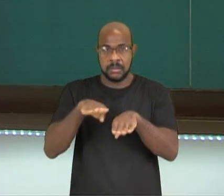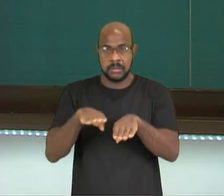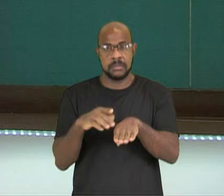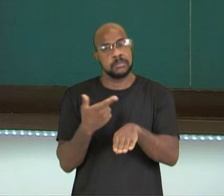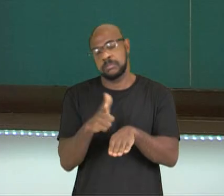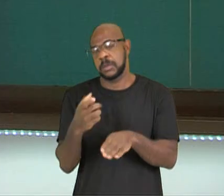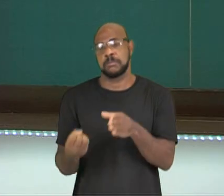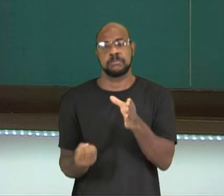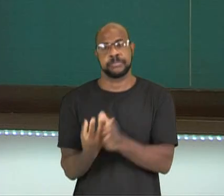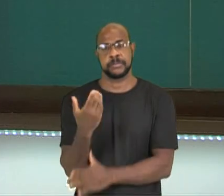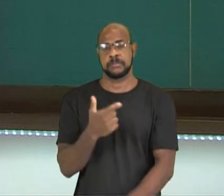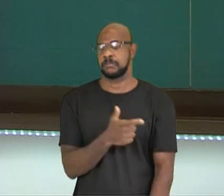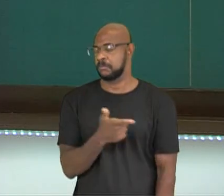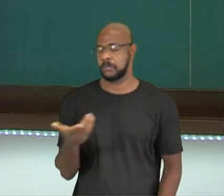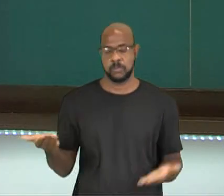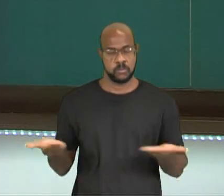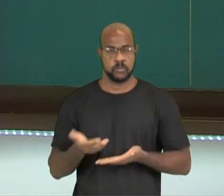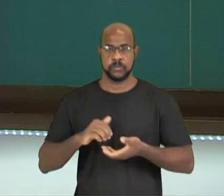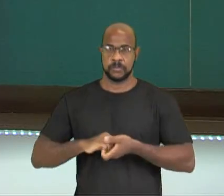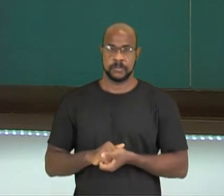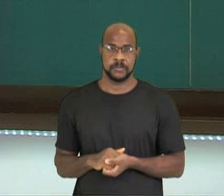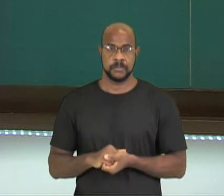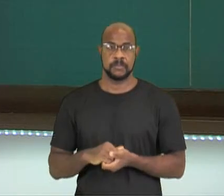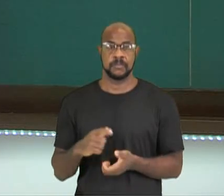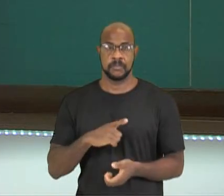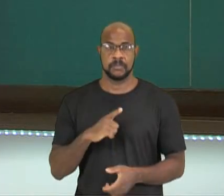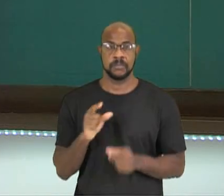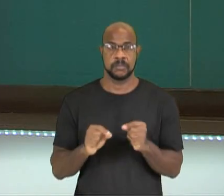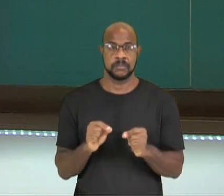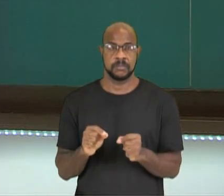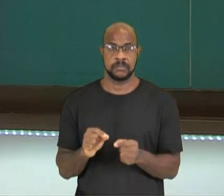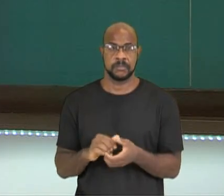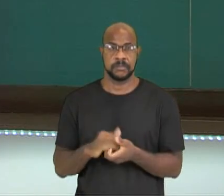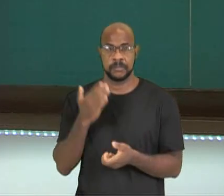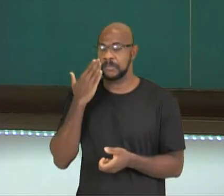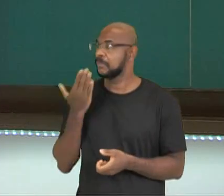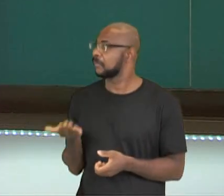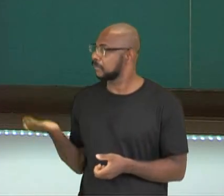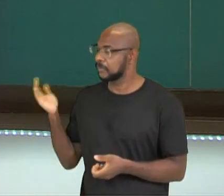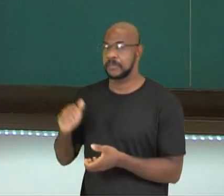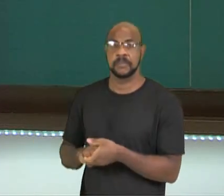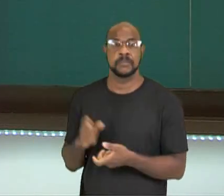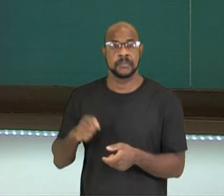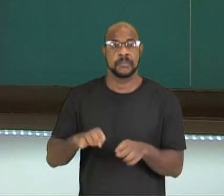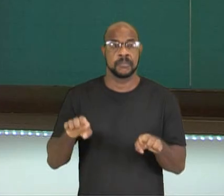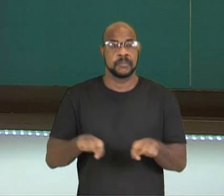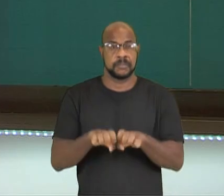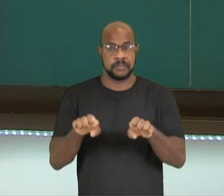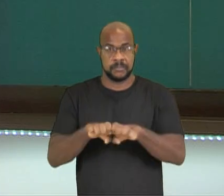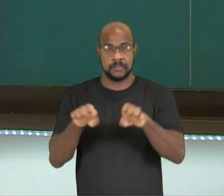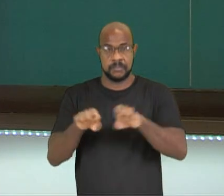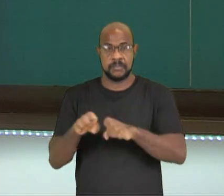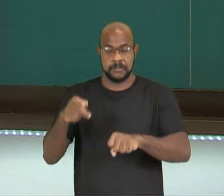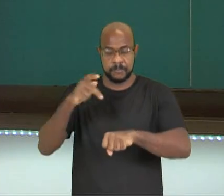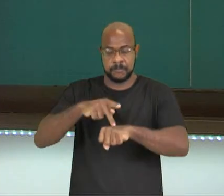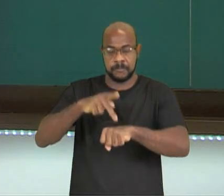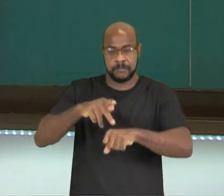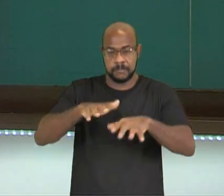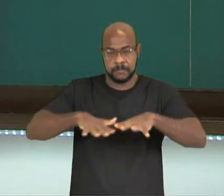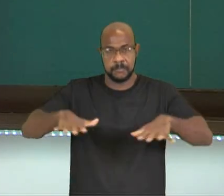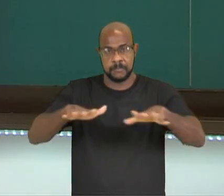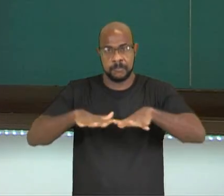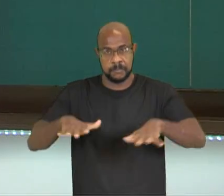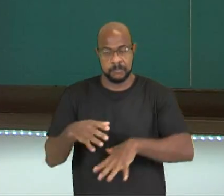essa formação hoje, né? Não tem a formação dos dobramentos modernos. São estruturas geológicas mais recentes, os